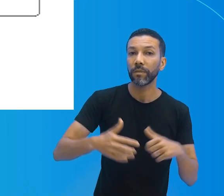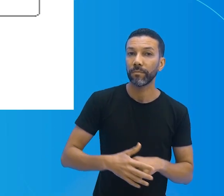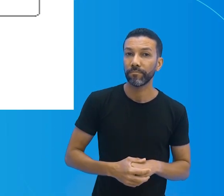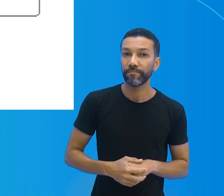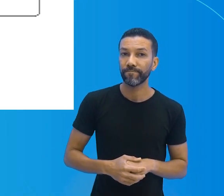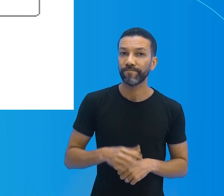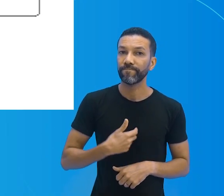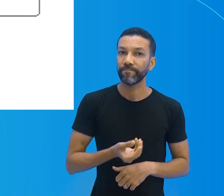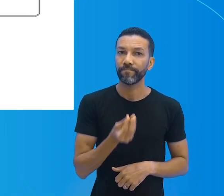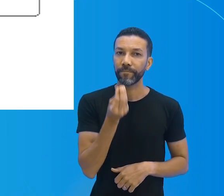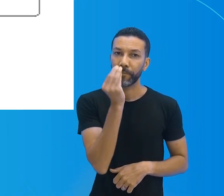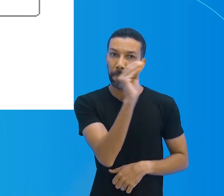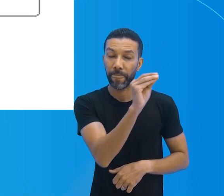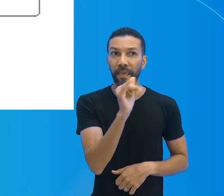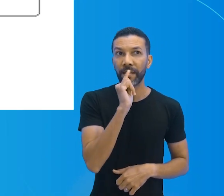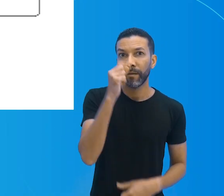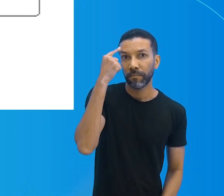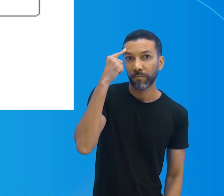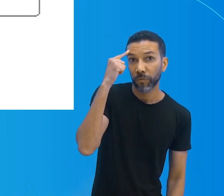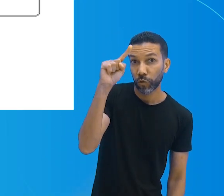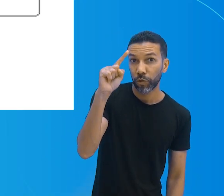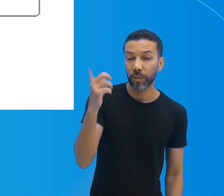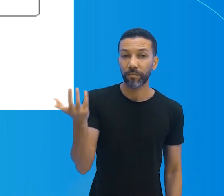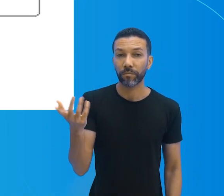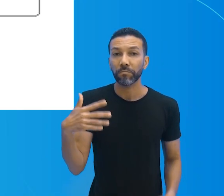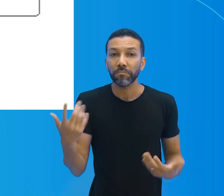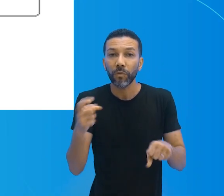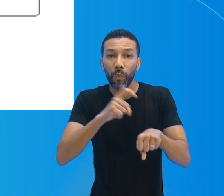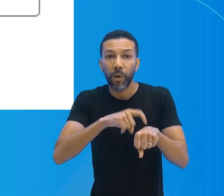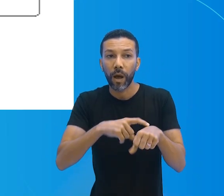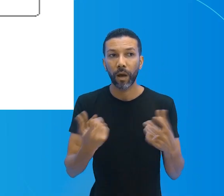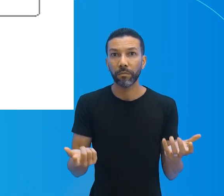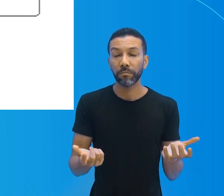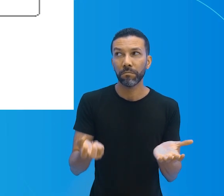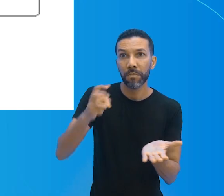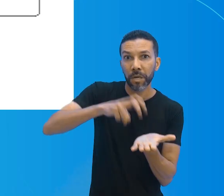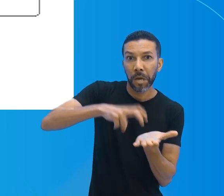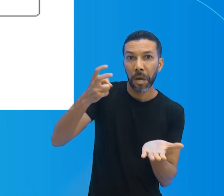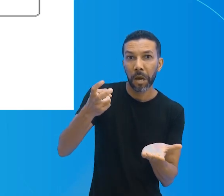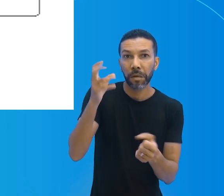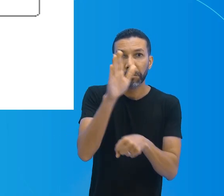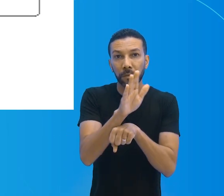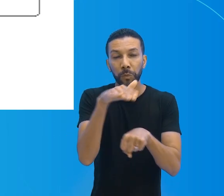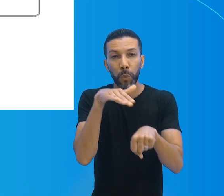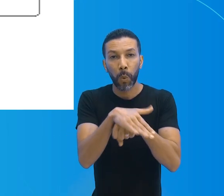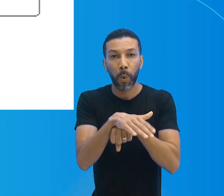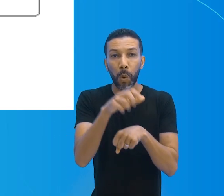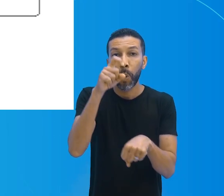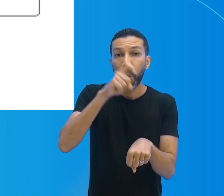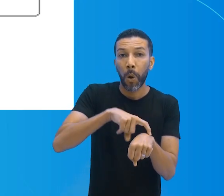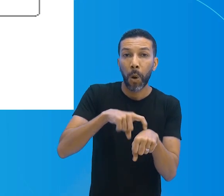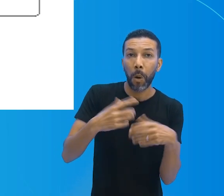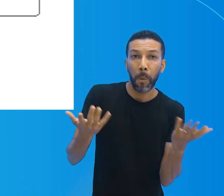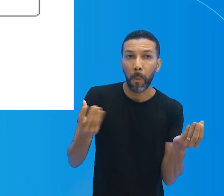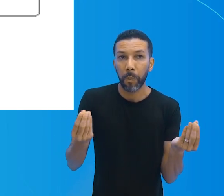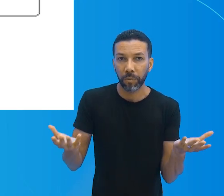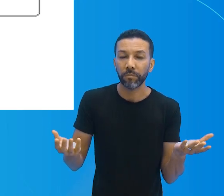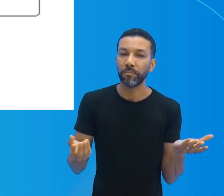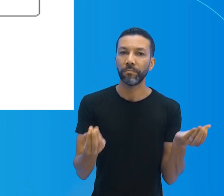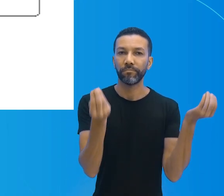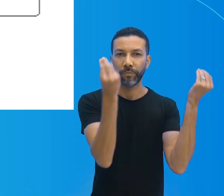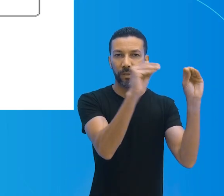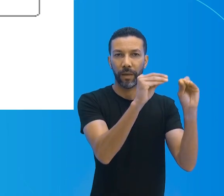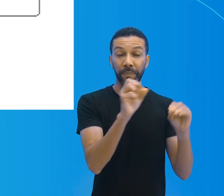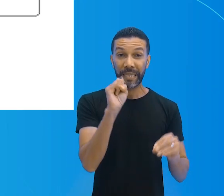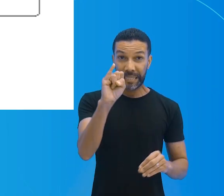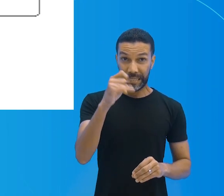trabalho por dia e por turnos da semana. Se optei por um teletrabalho,